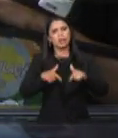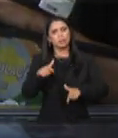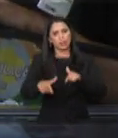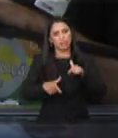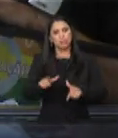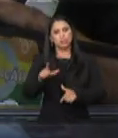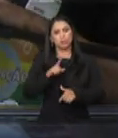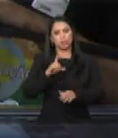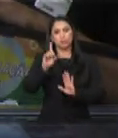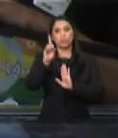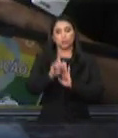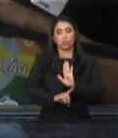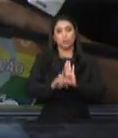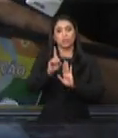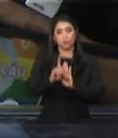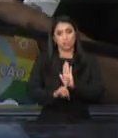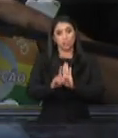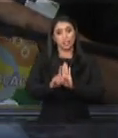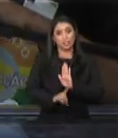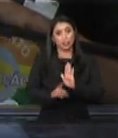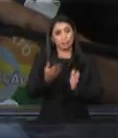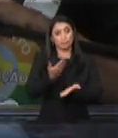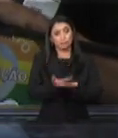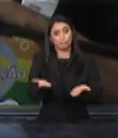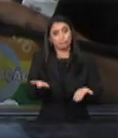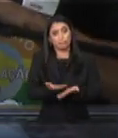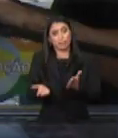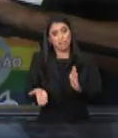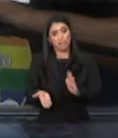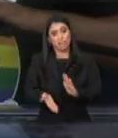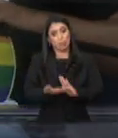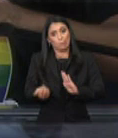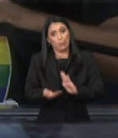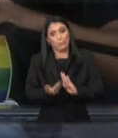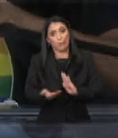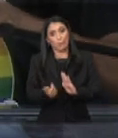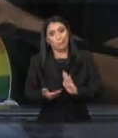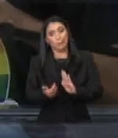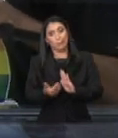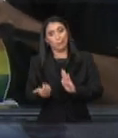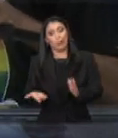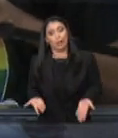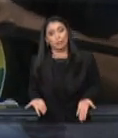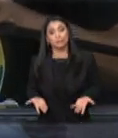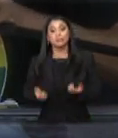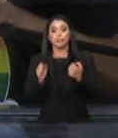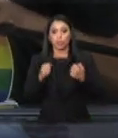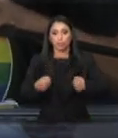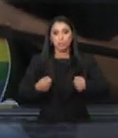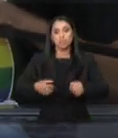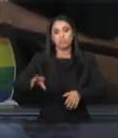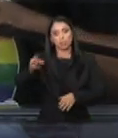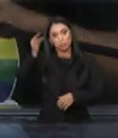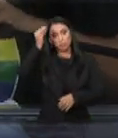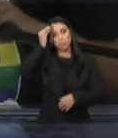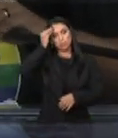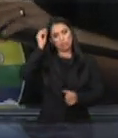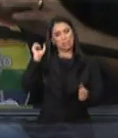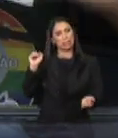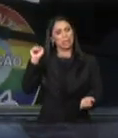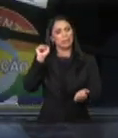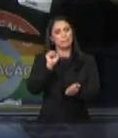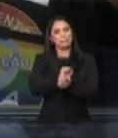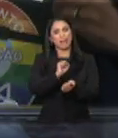teve seus direitos Em algum momento é retirados então é preciso compreendermos isso pararmos de